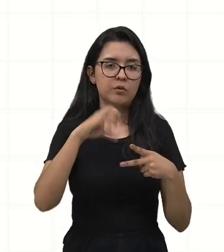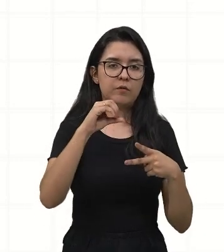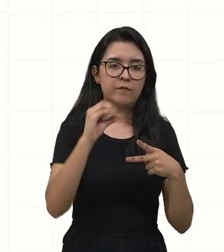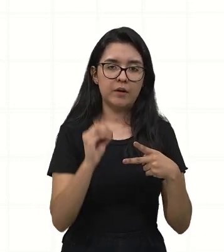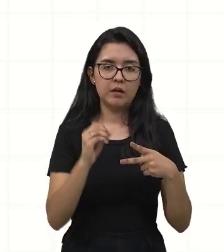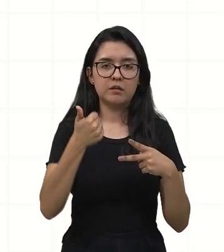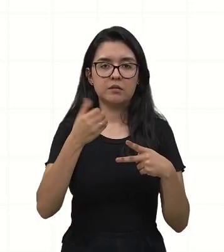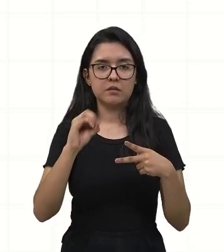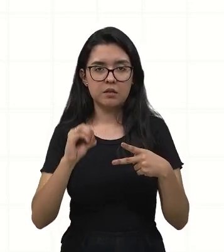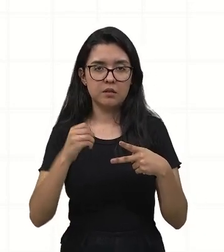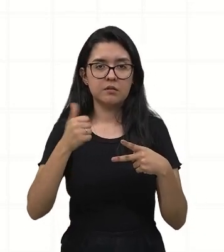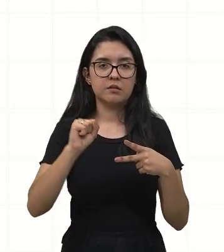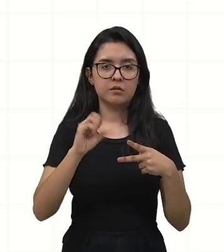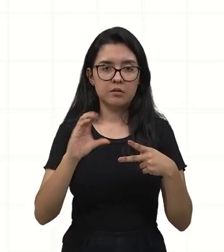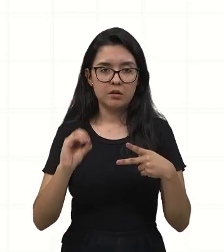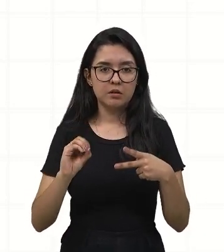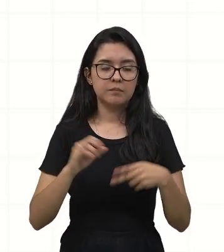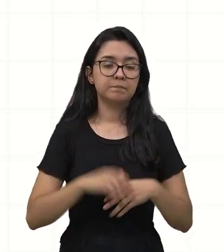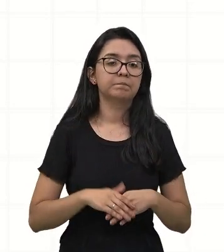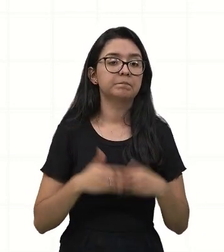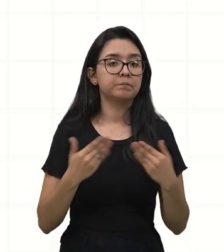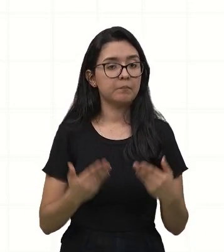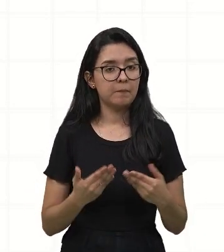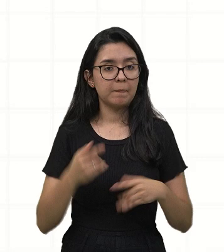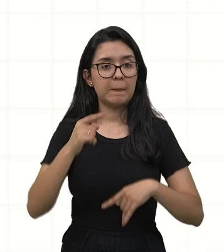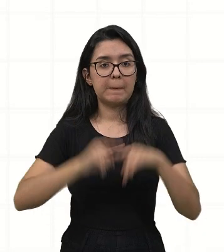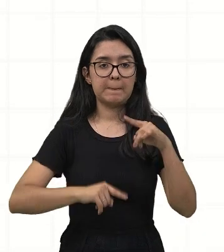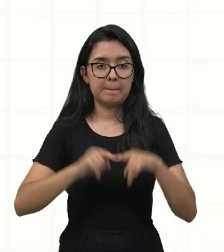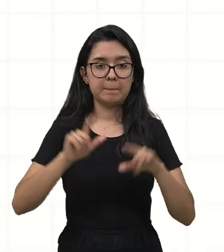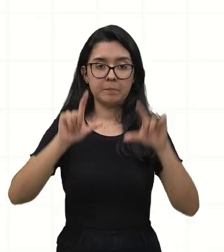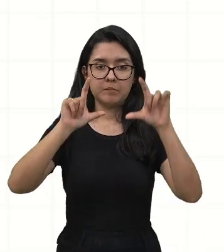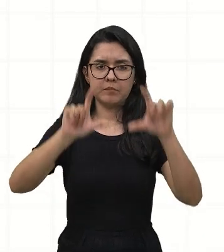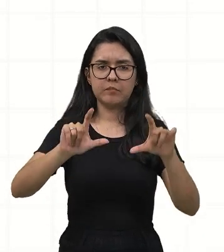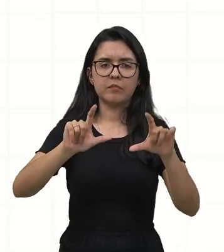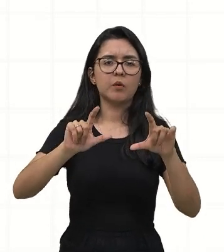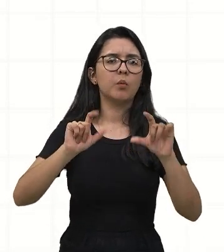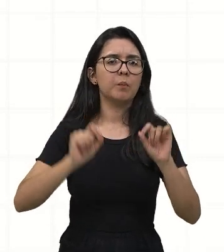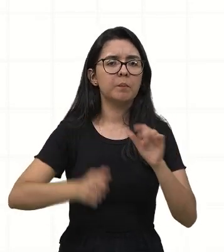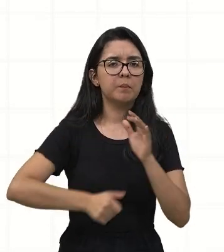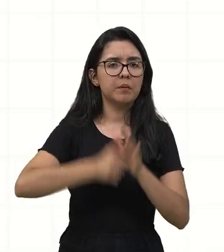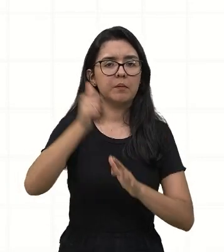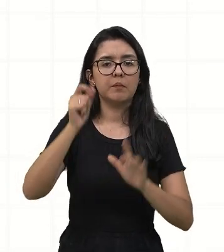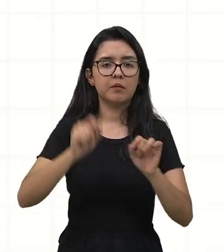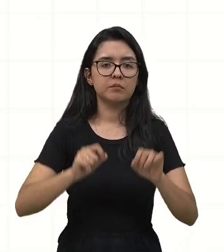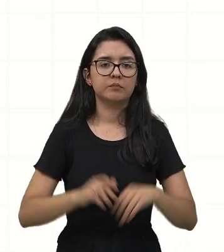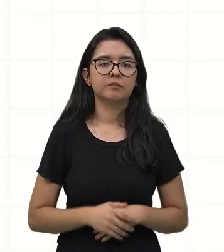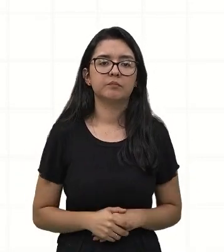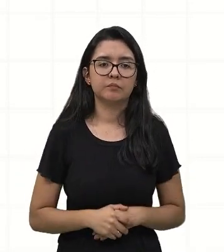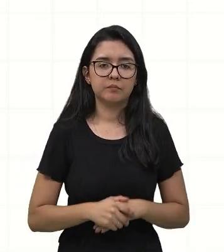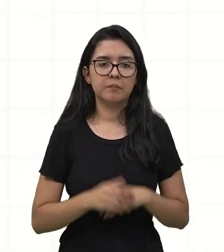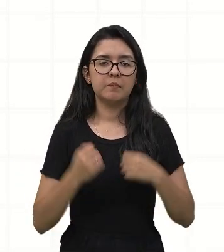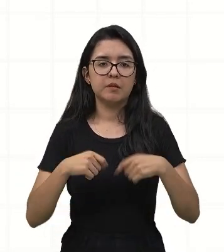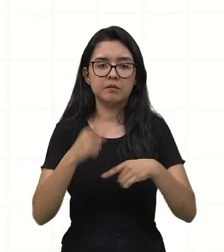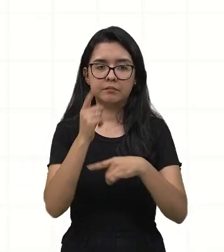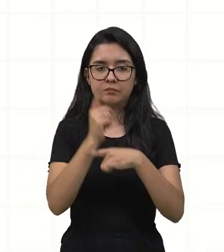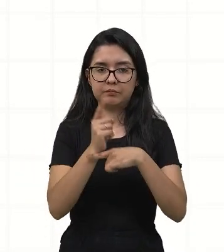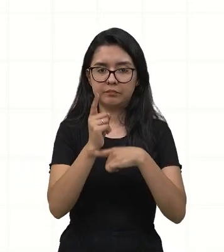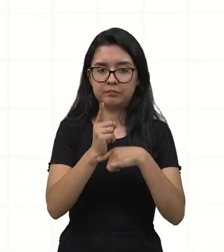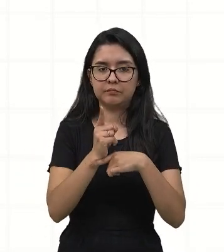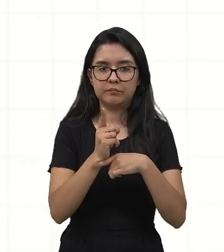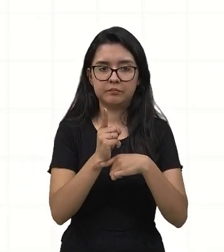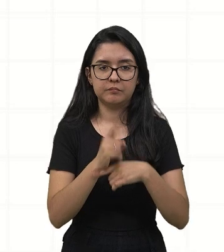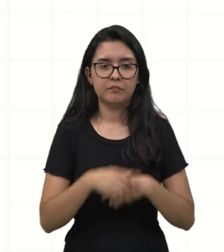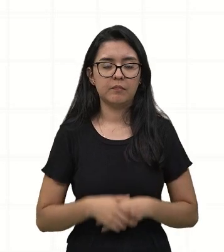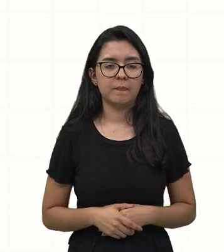o transferidor, certo? Primeira coisa que a gente tem que fazer, posicionar o vértice do ângulo no centro do